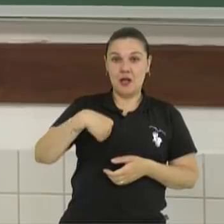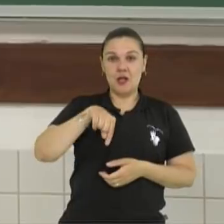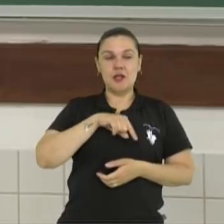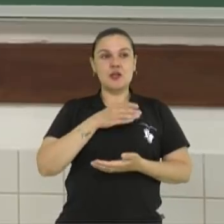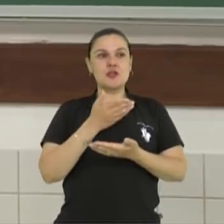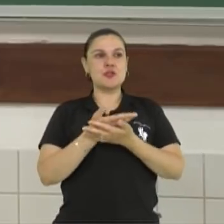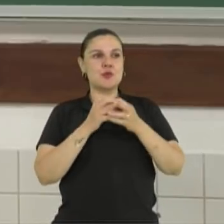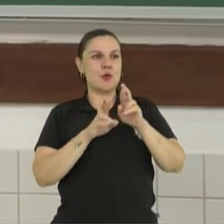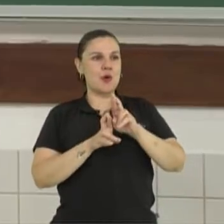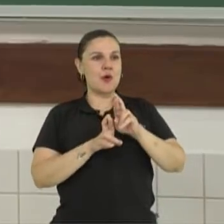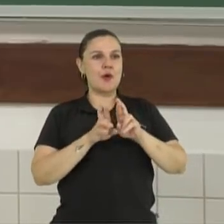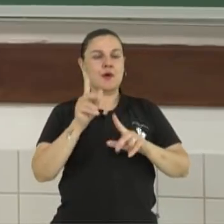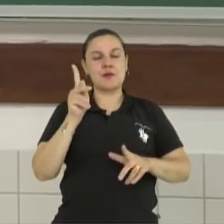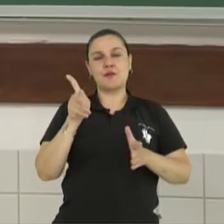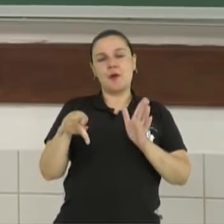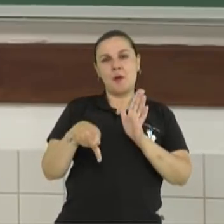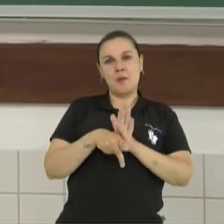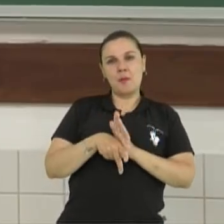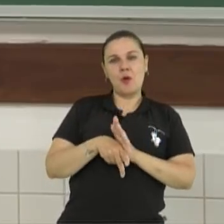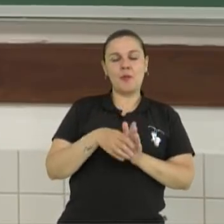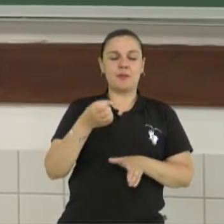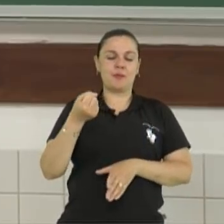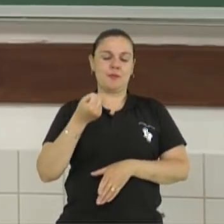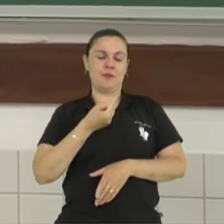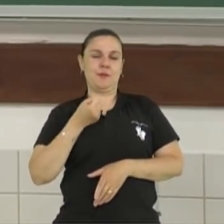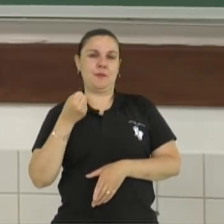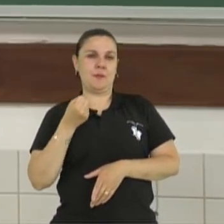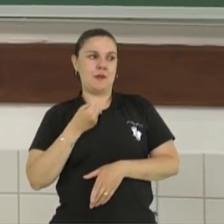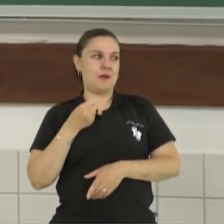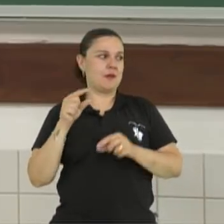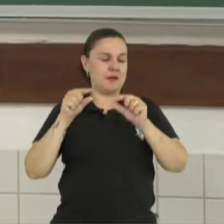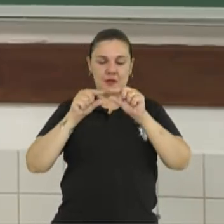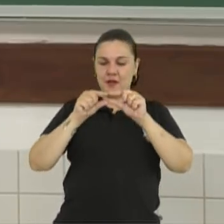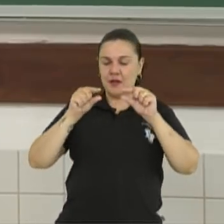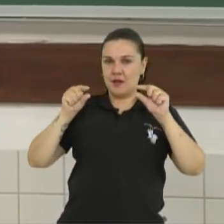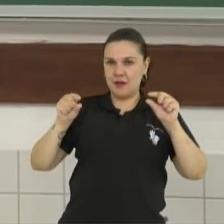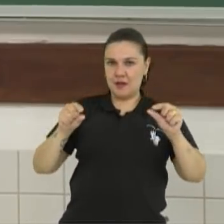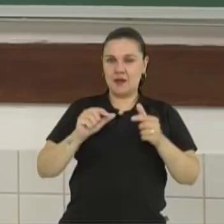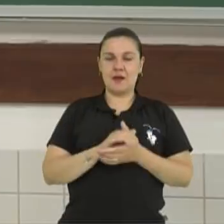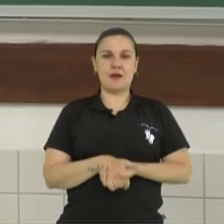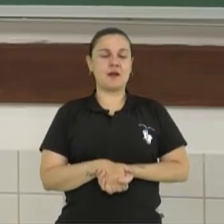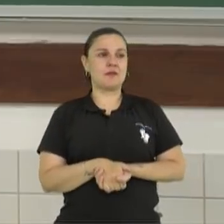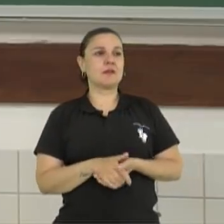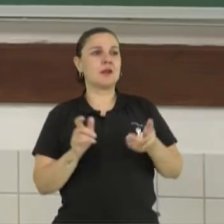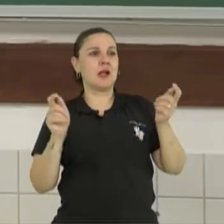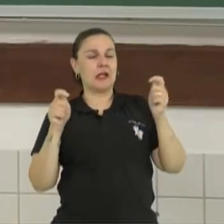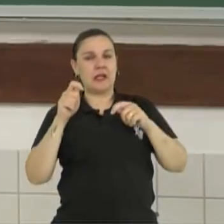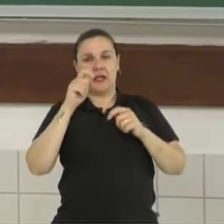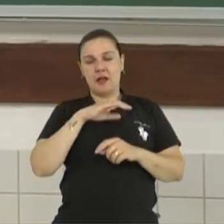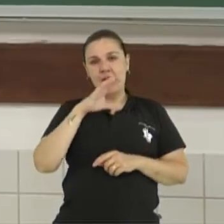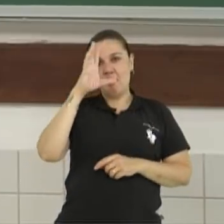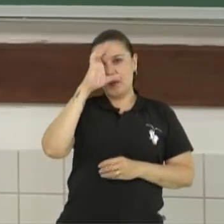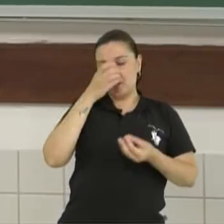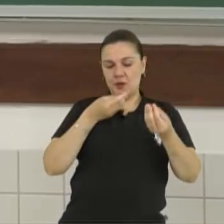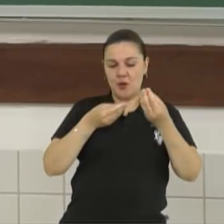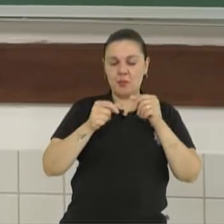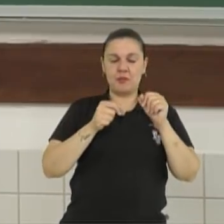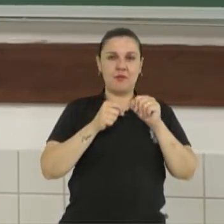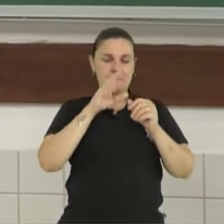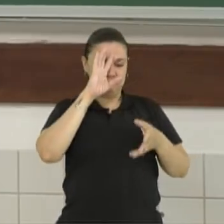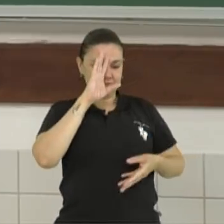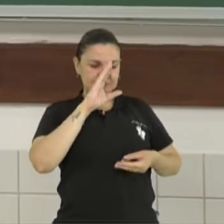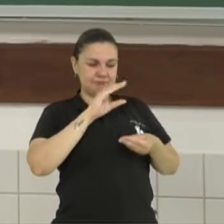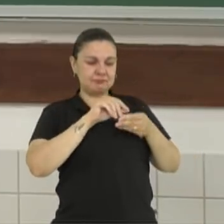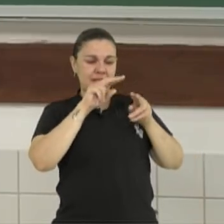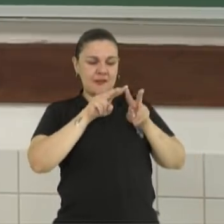as diferenças de escala numérica, de escala gráfica. Podemos aprender um pouquinho como faz a leitura,